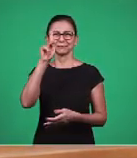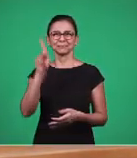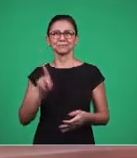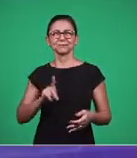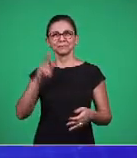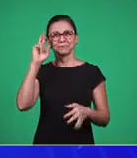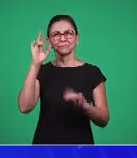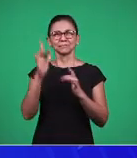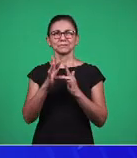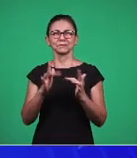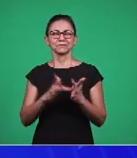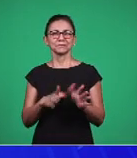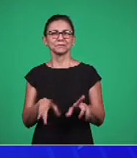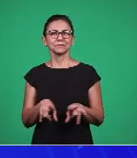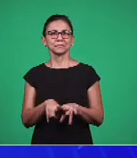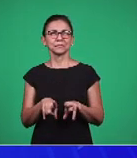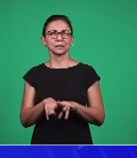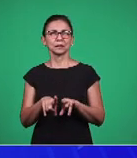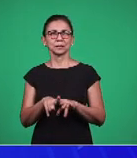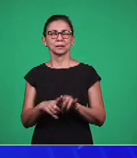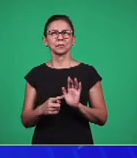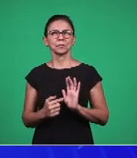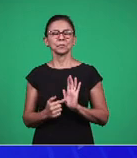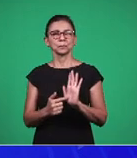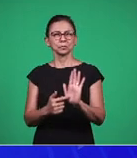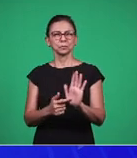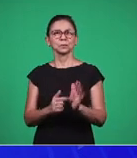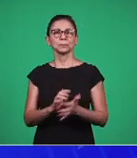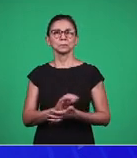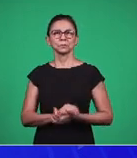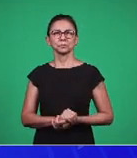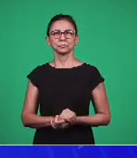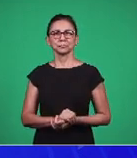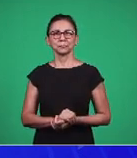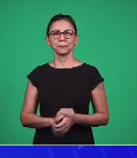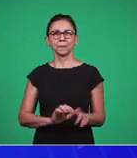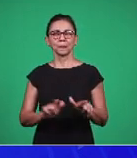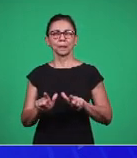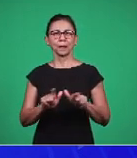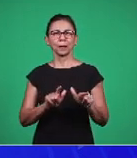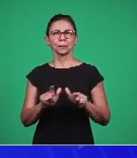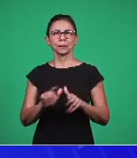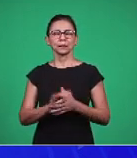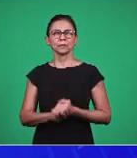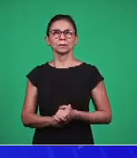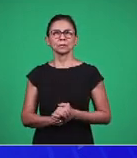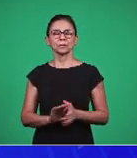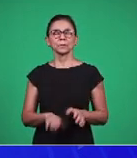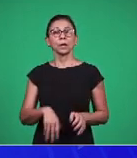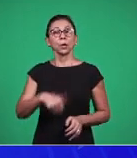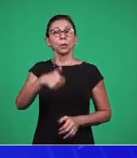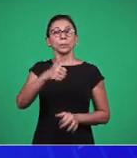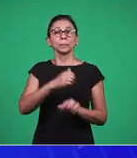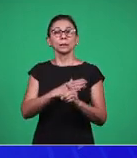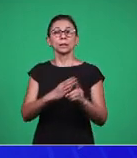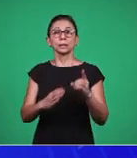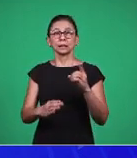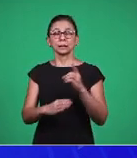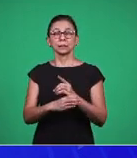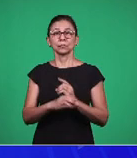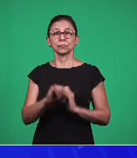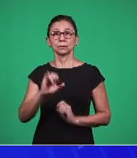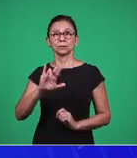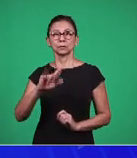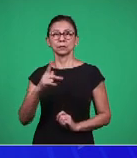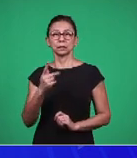Senhor. Também registramos o que foi realizado o primeiro culto na ilha de São Tomé